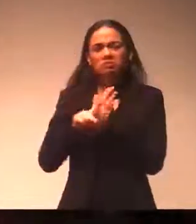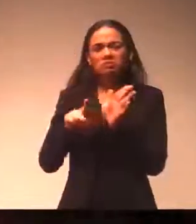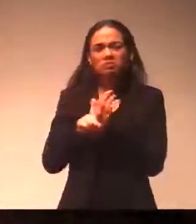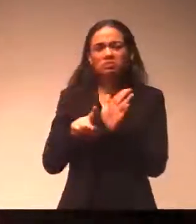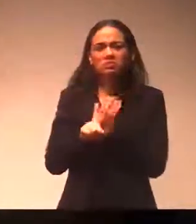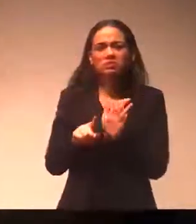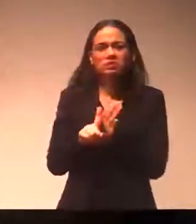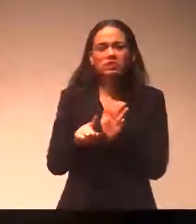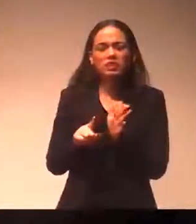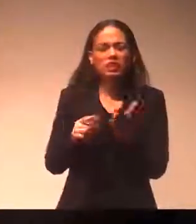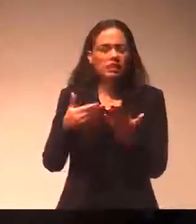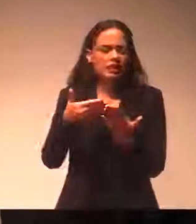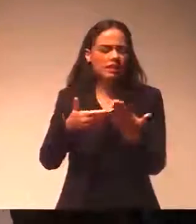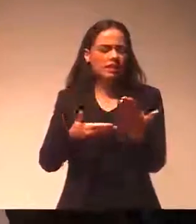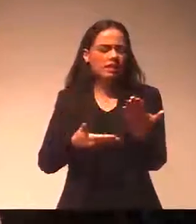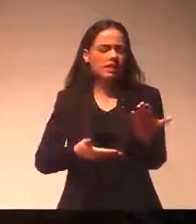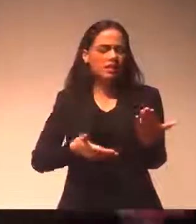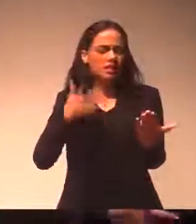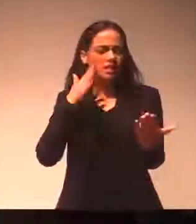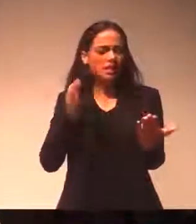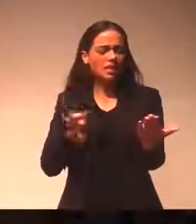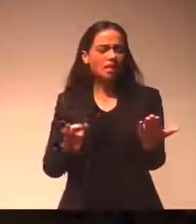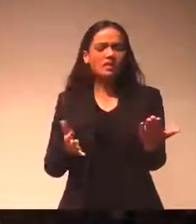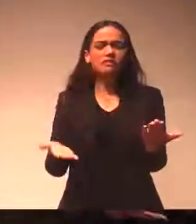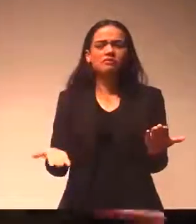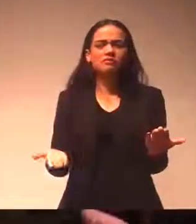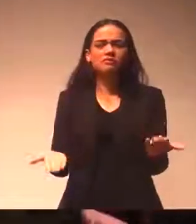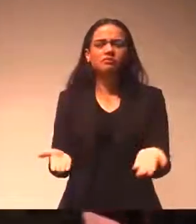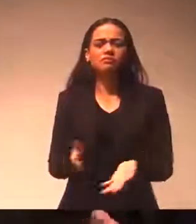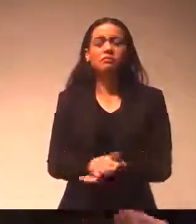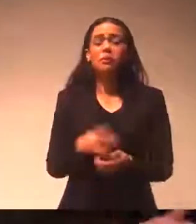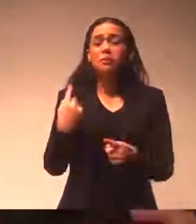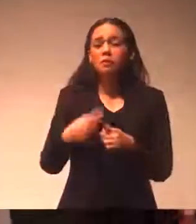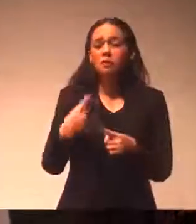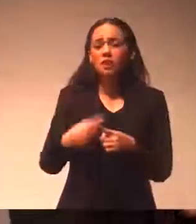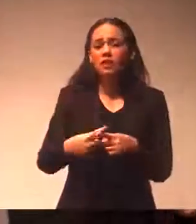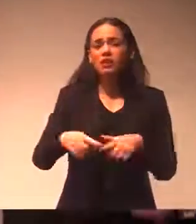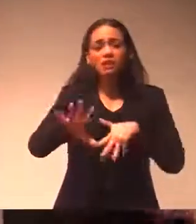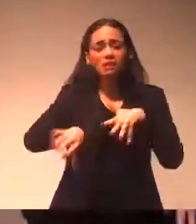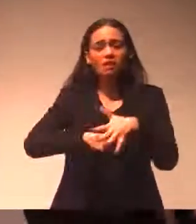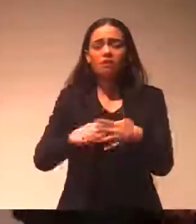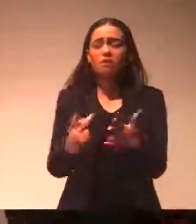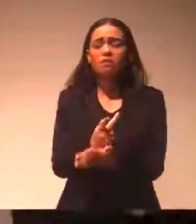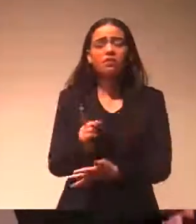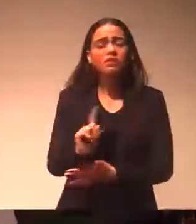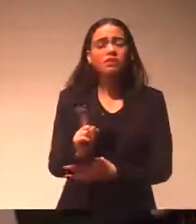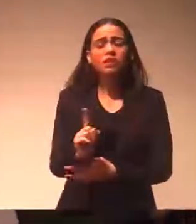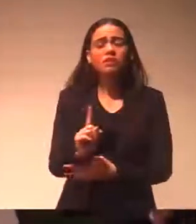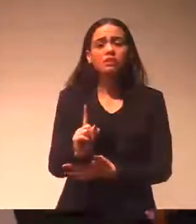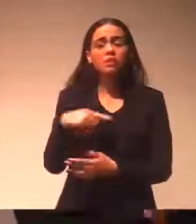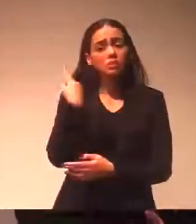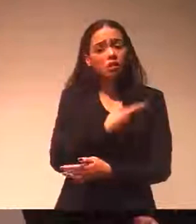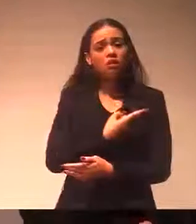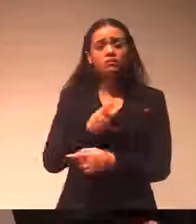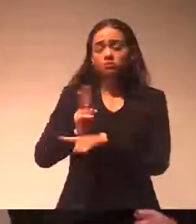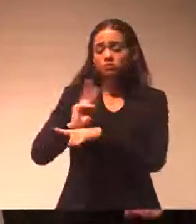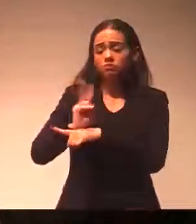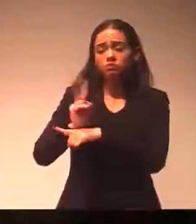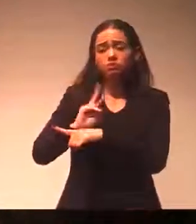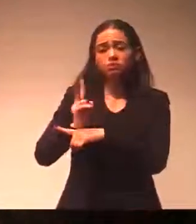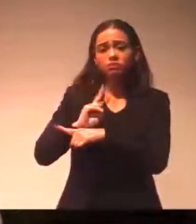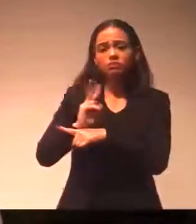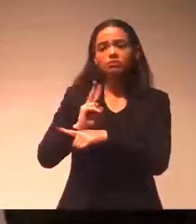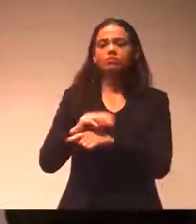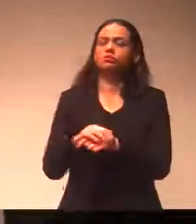como que é controlado isso? Por quê? Para não ter desvio de cimento, para não ter desvio de asfalto, para